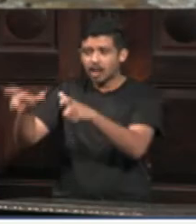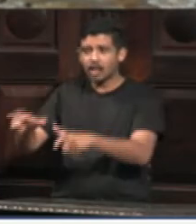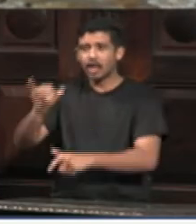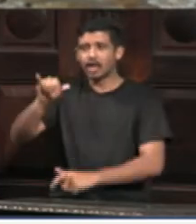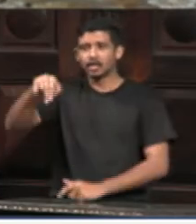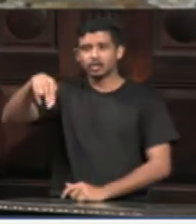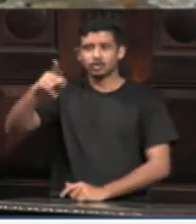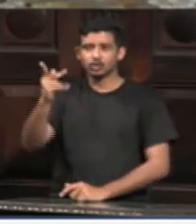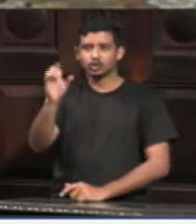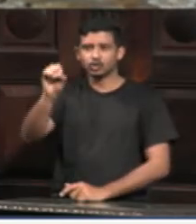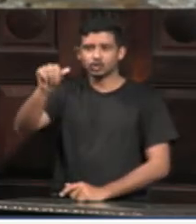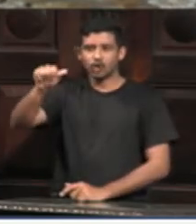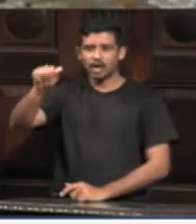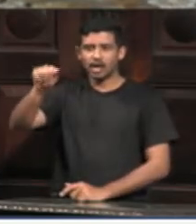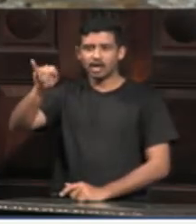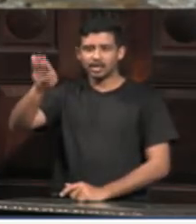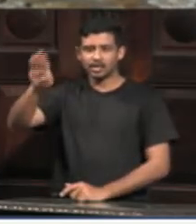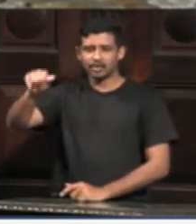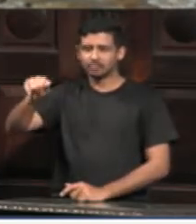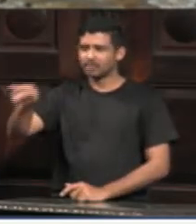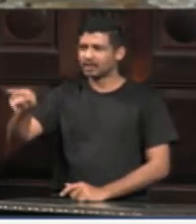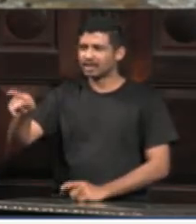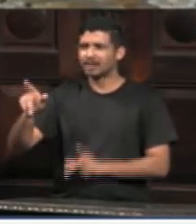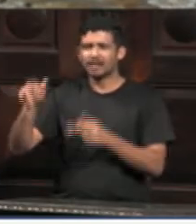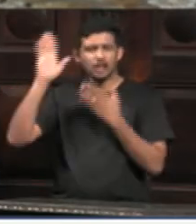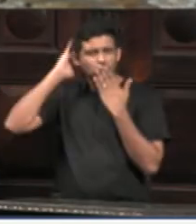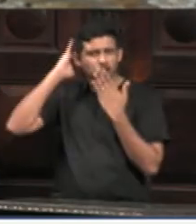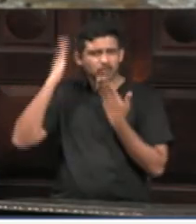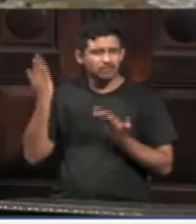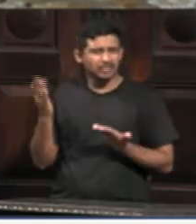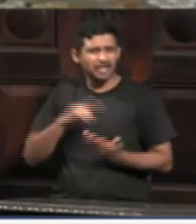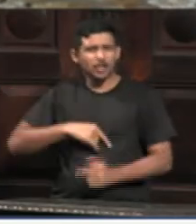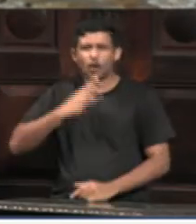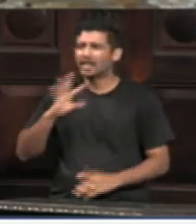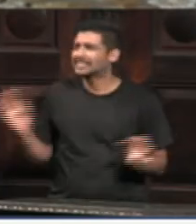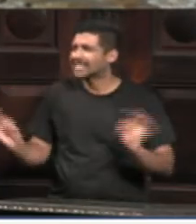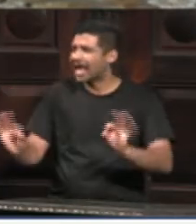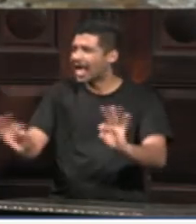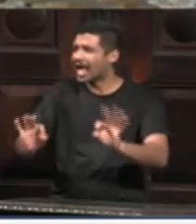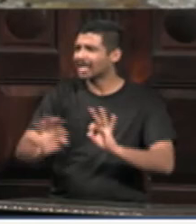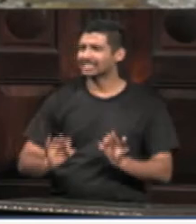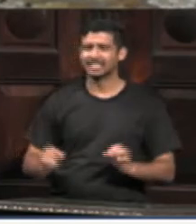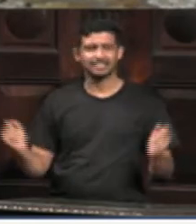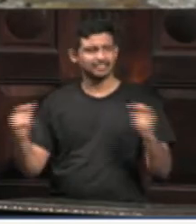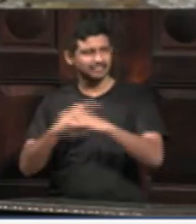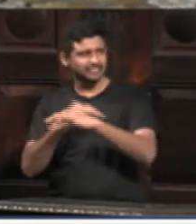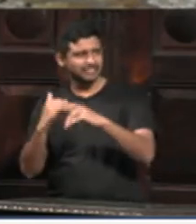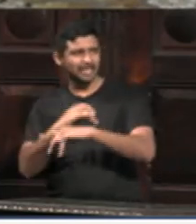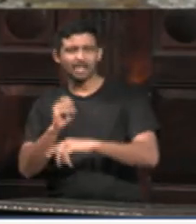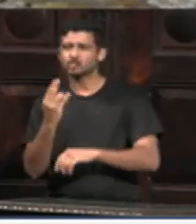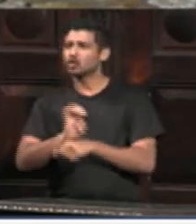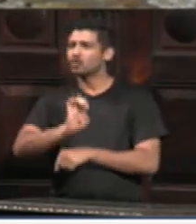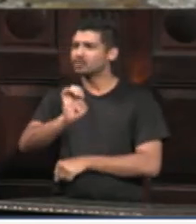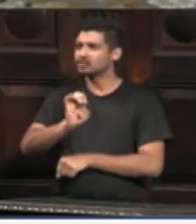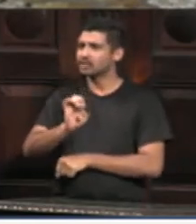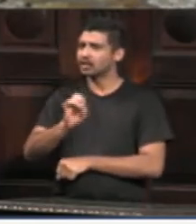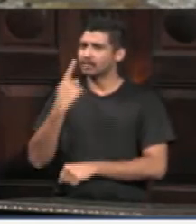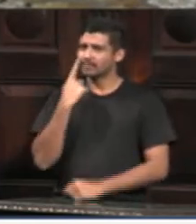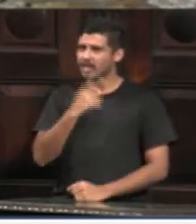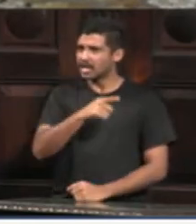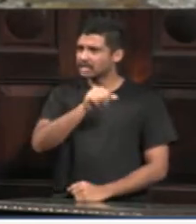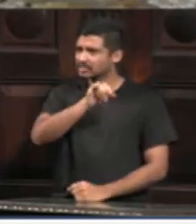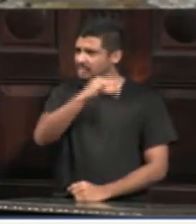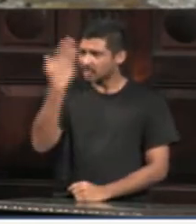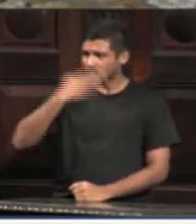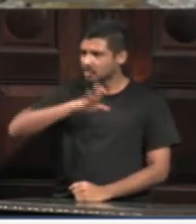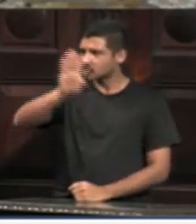Se falar onde é paciência, vai achar que é jogo de carta, porque ele não conhece nada, nem da cidade, nem do estado. E é um perigo, porque